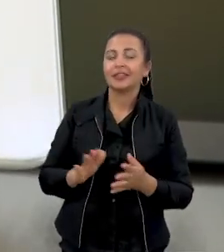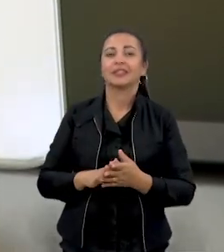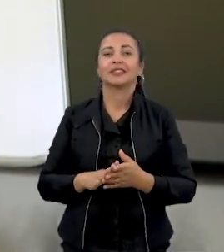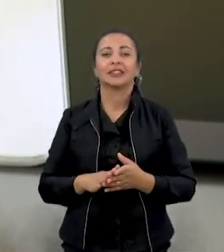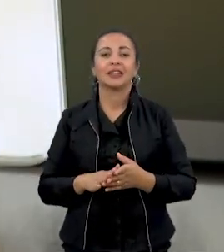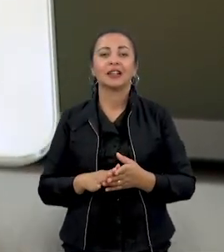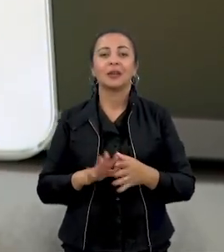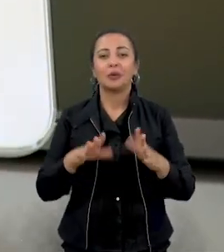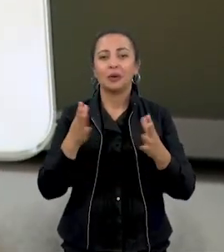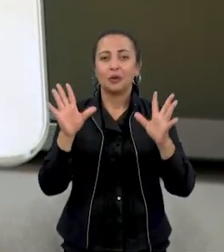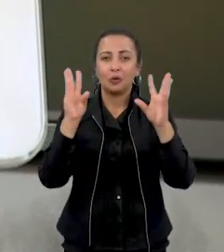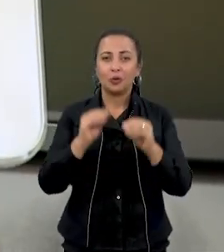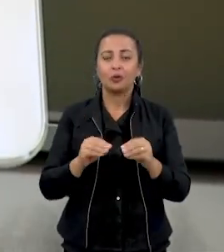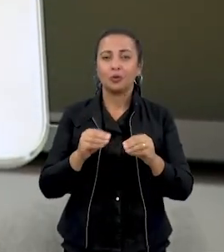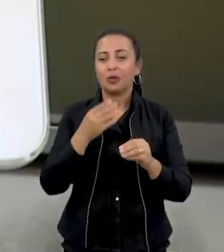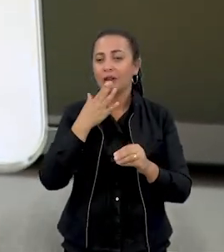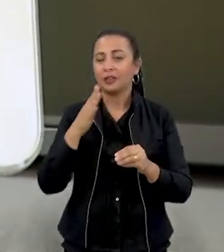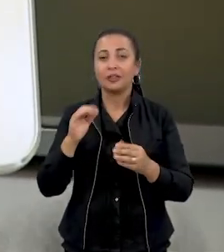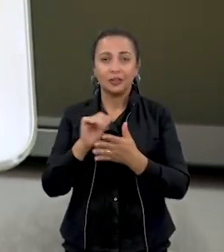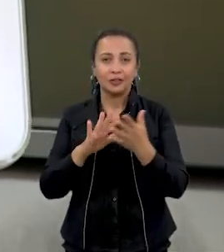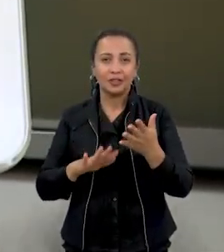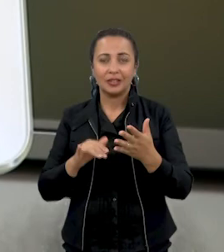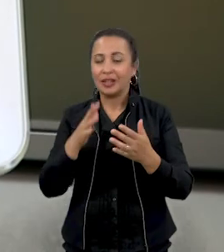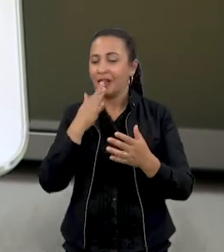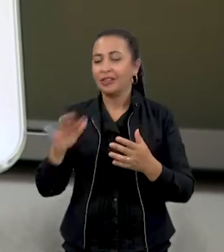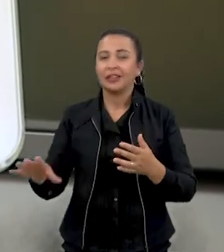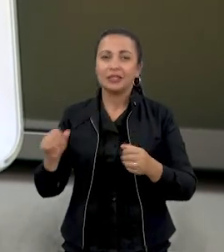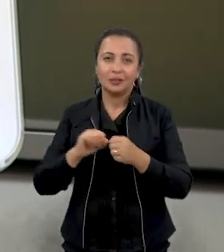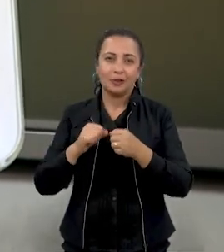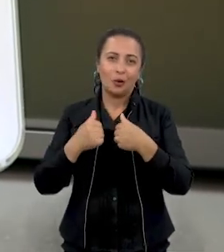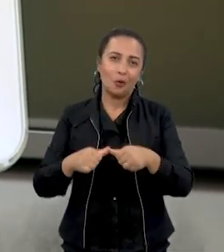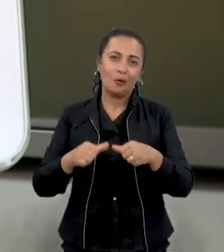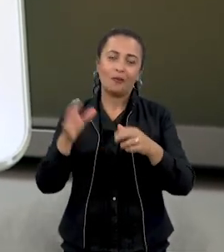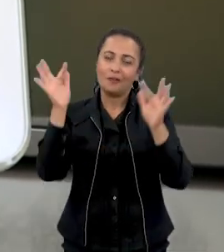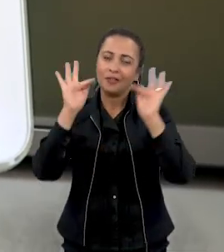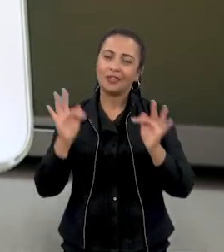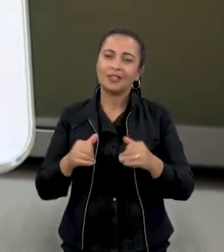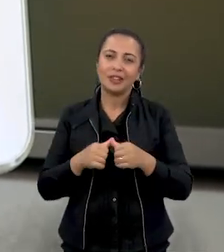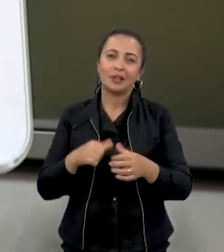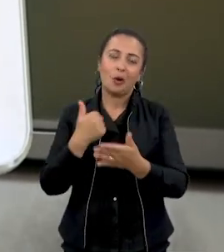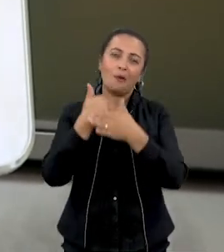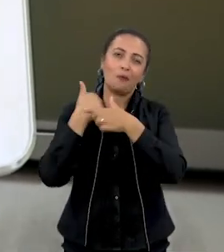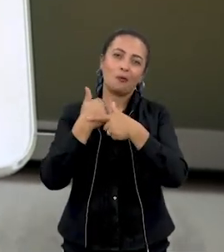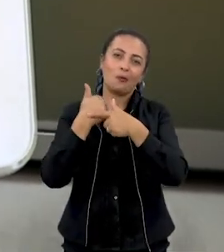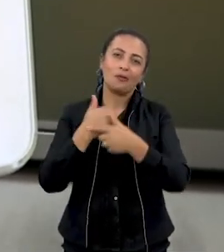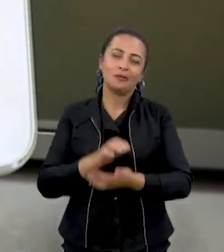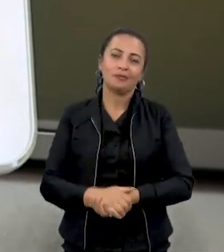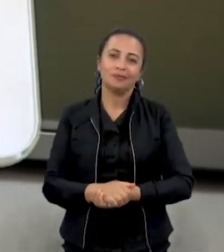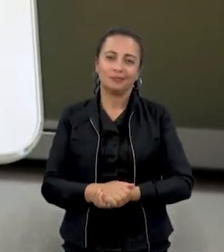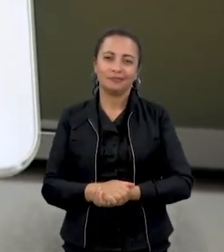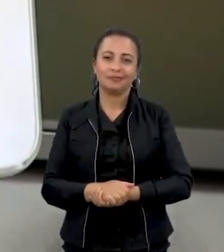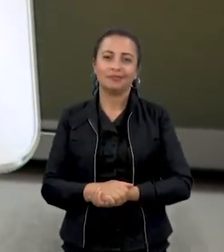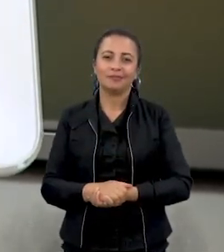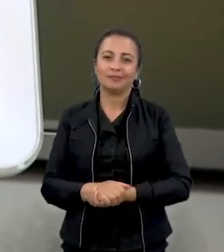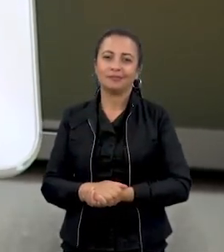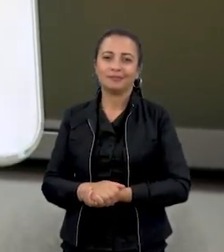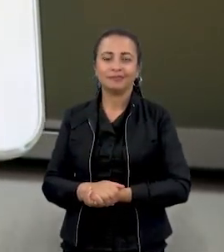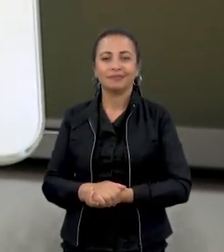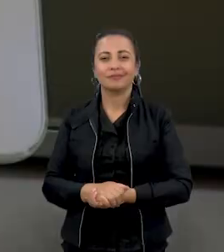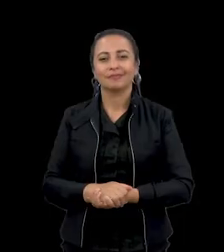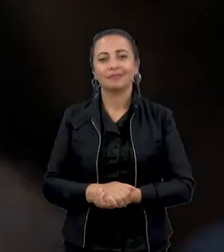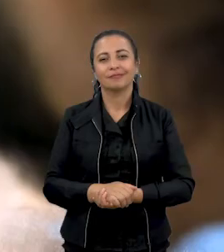a atividade que a criança ficou feliz, ela vai ter um reforço positivo, né?